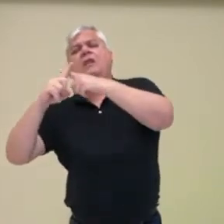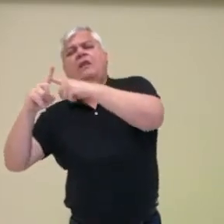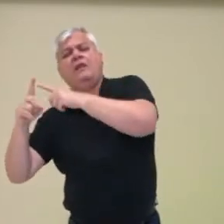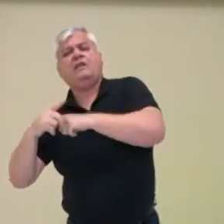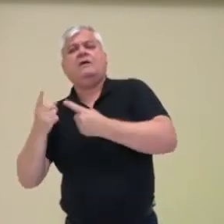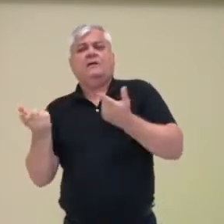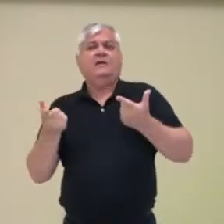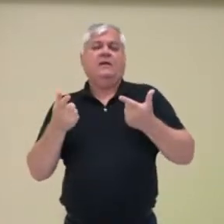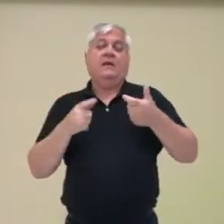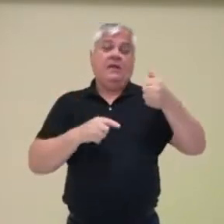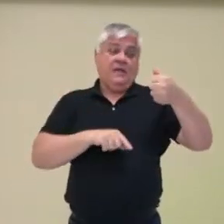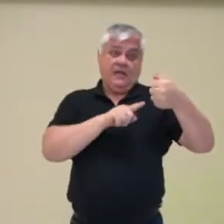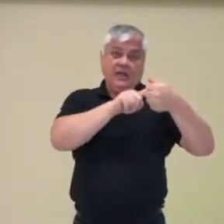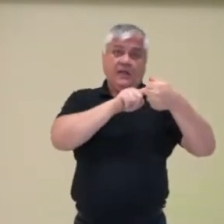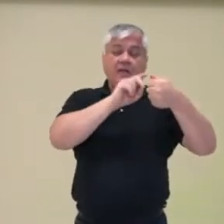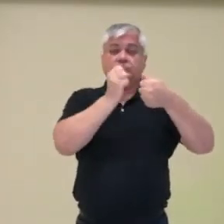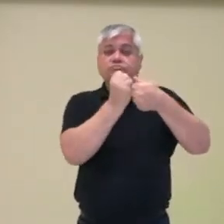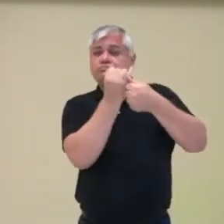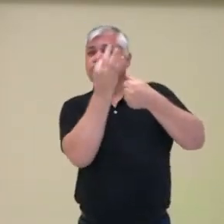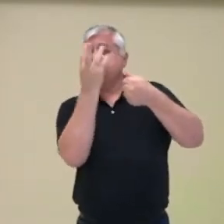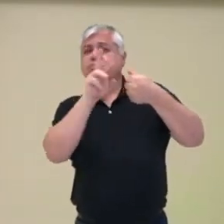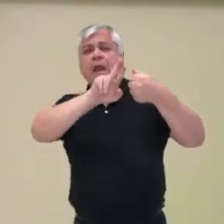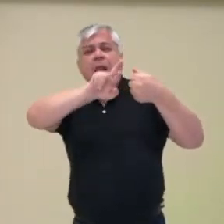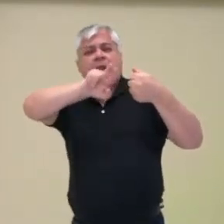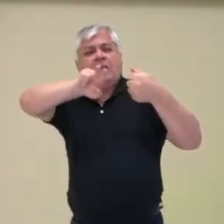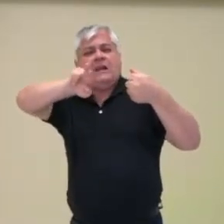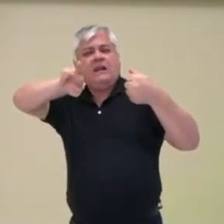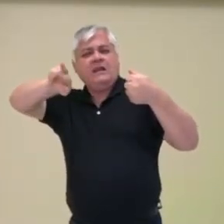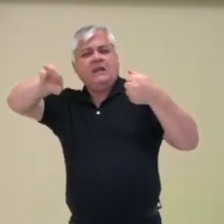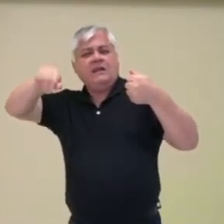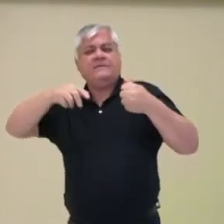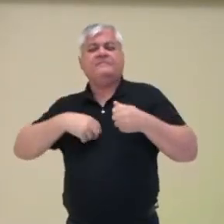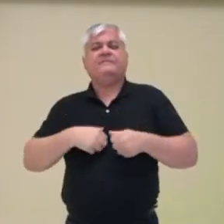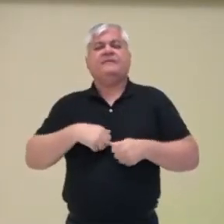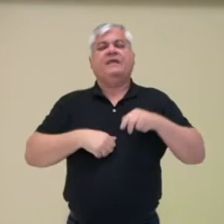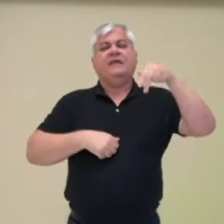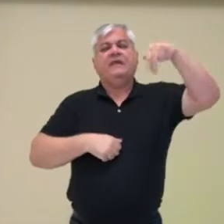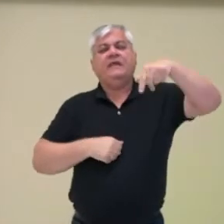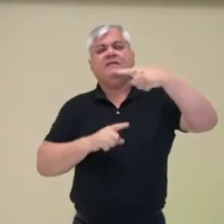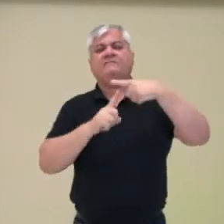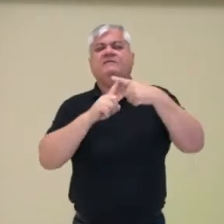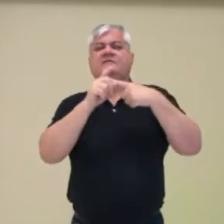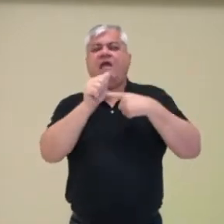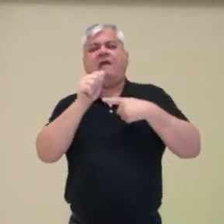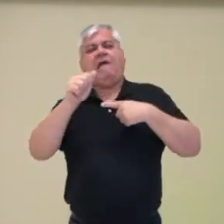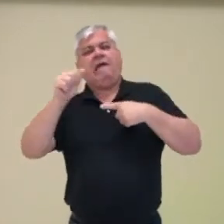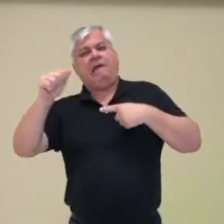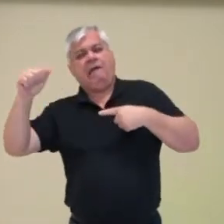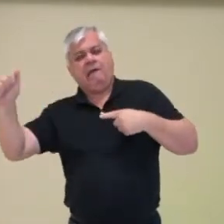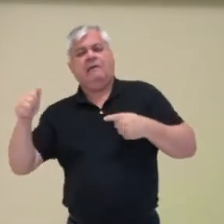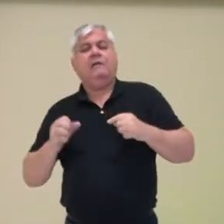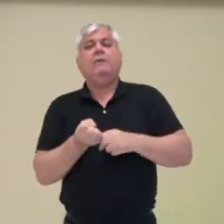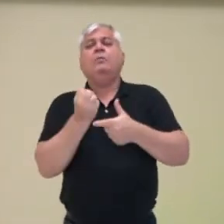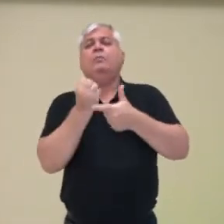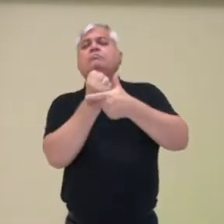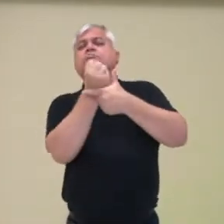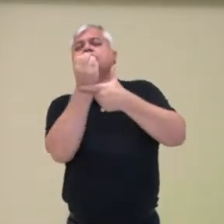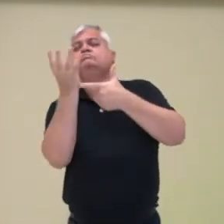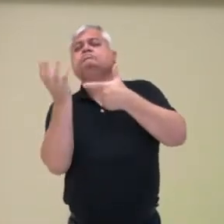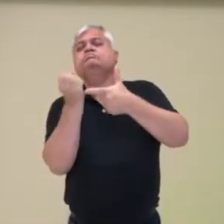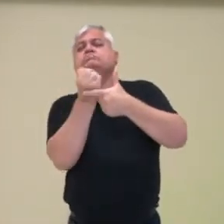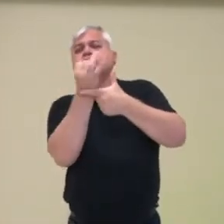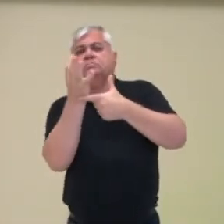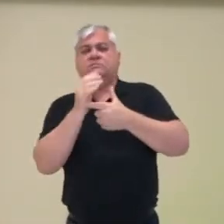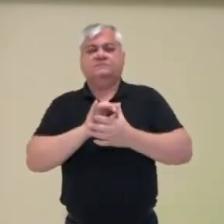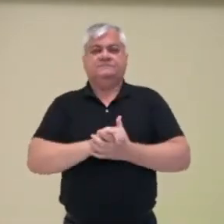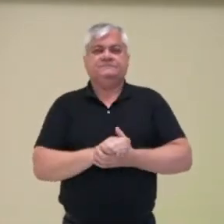minha base A vai se repetir, né? N vezes A vezes A vezes A, quantas vezes essa base vai se